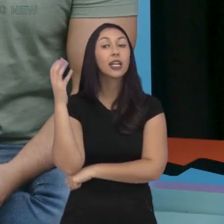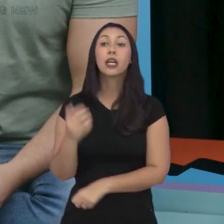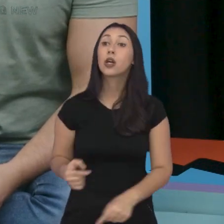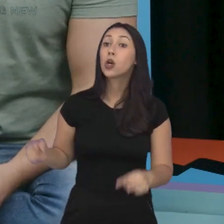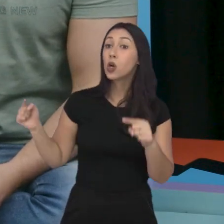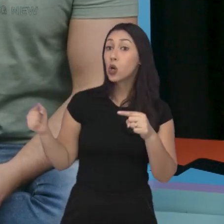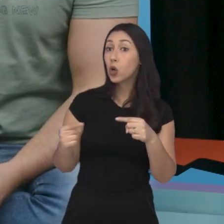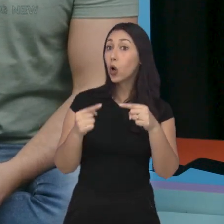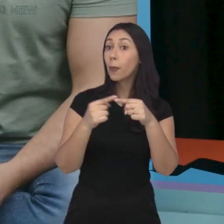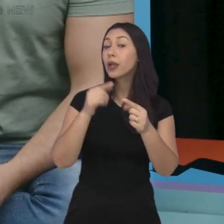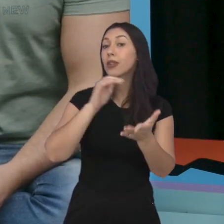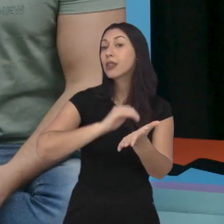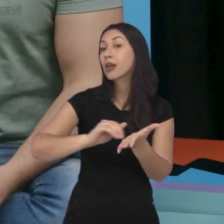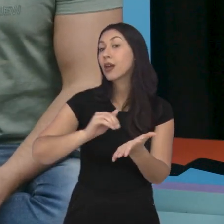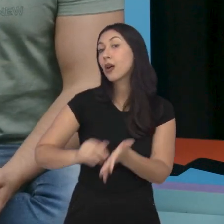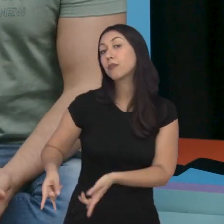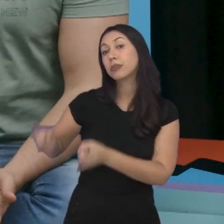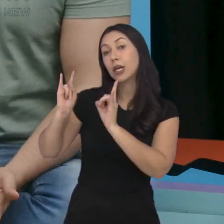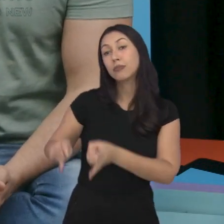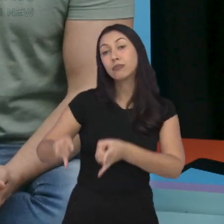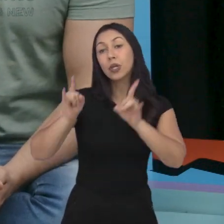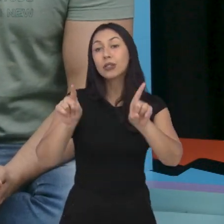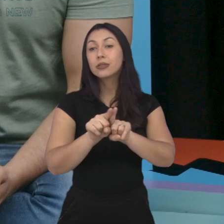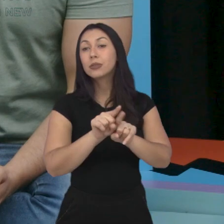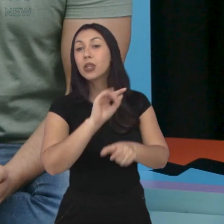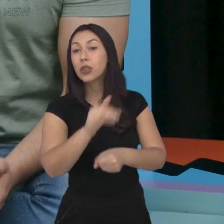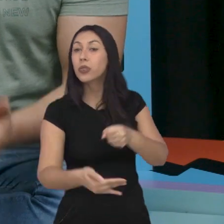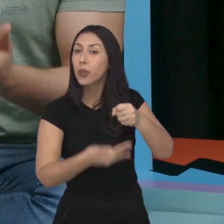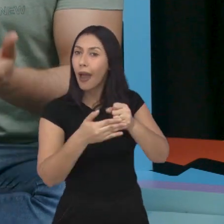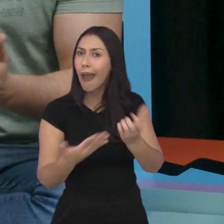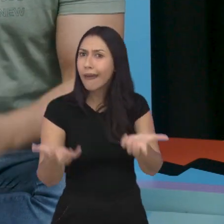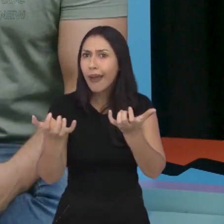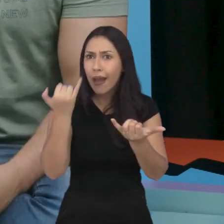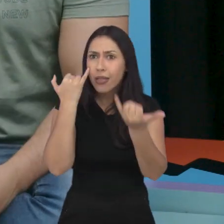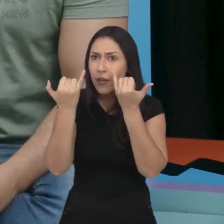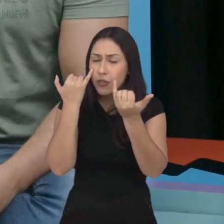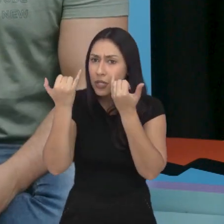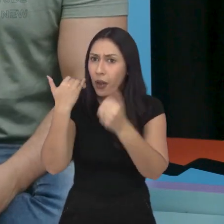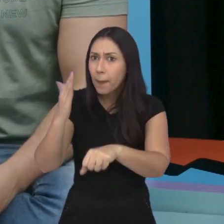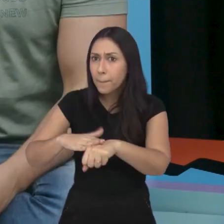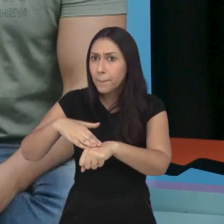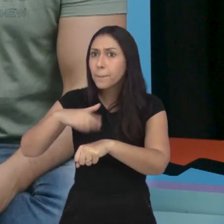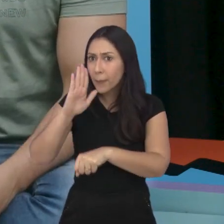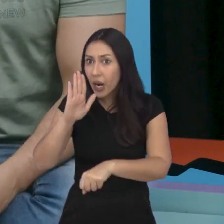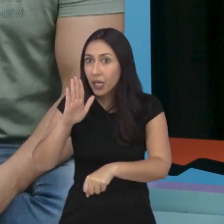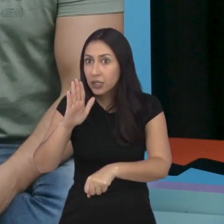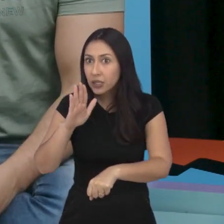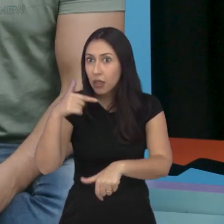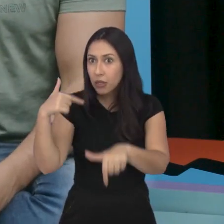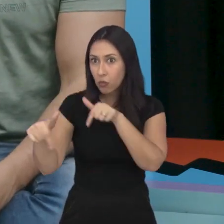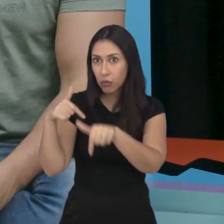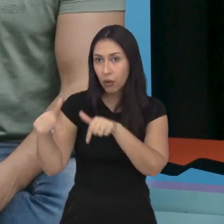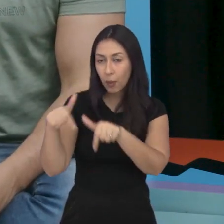COMAN é ligado à Secretaria de Urbanismo e Sustentabilidade da Prefeitura e se você quiser mais informações sobre o trabalho que o Conselho desenvolve aqui na